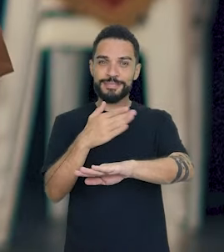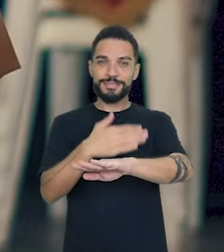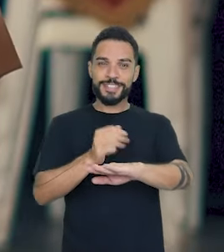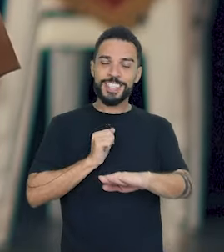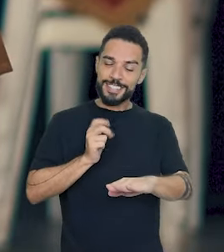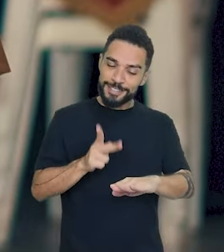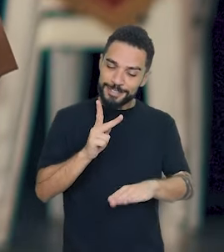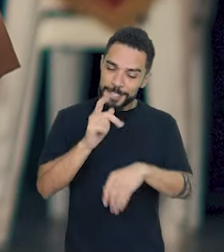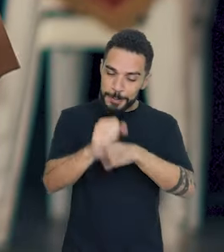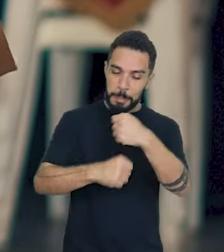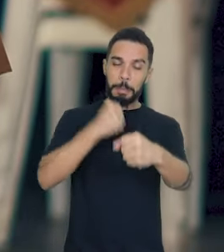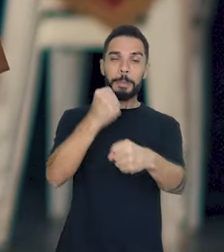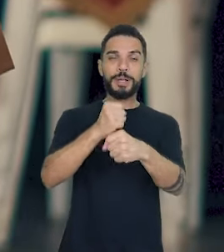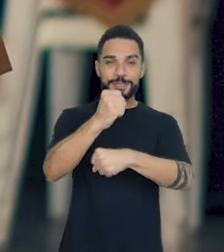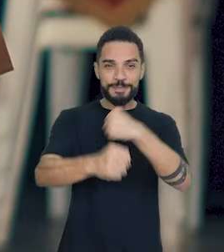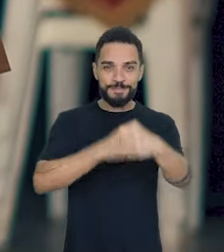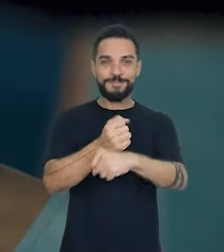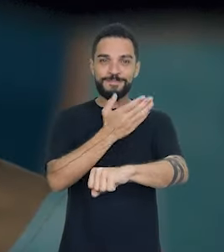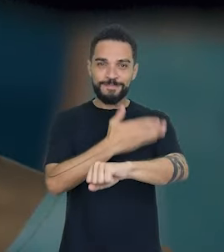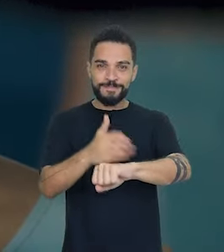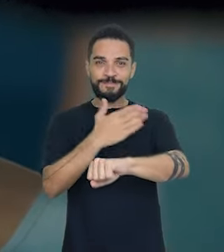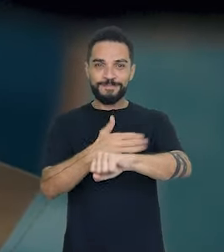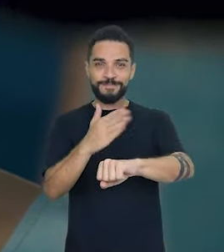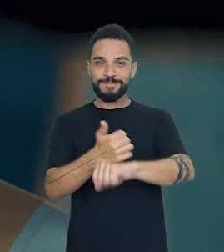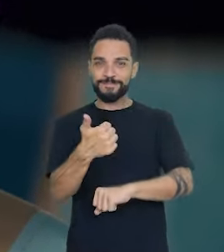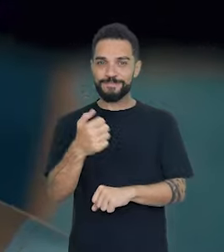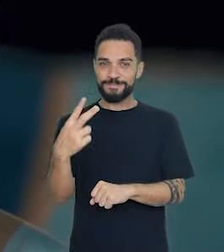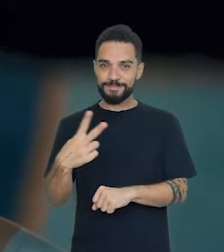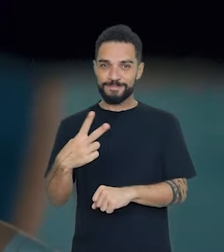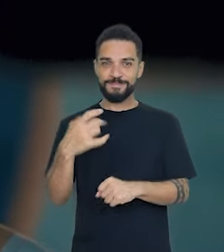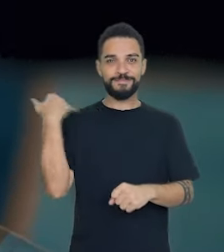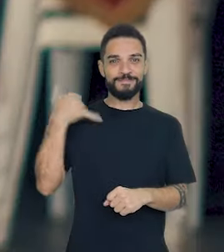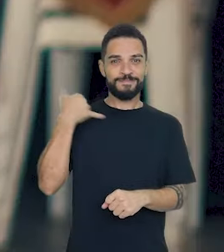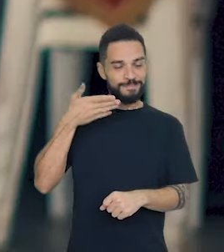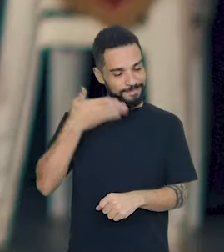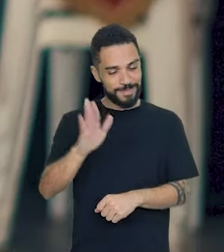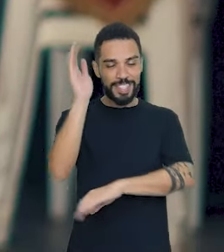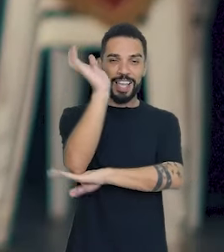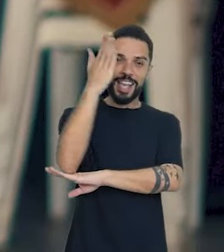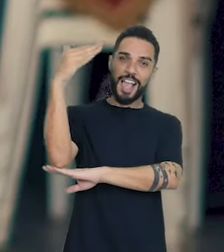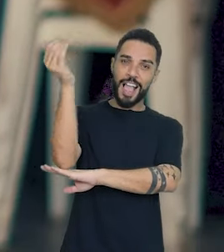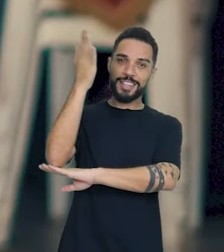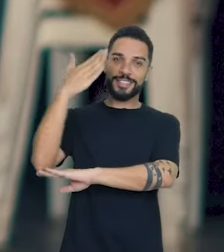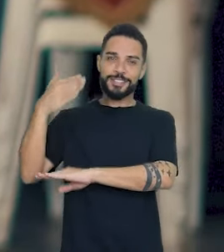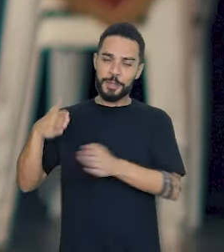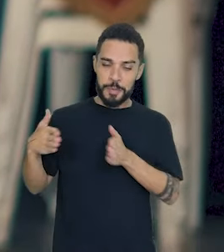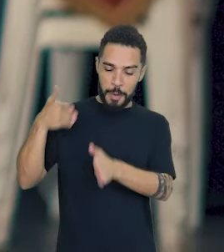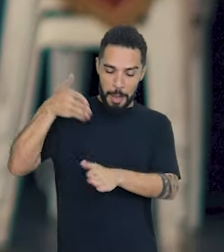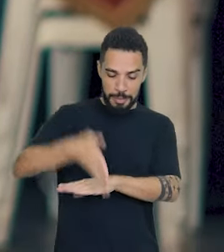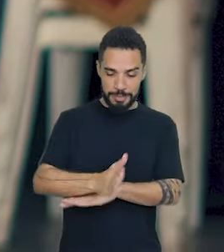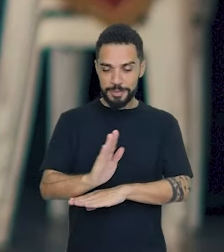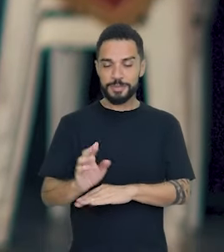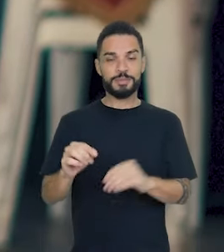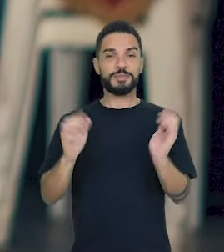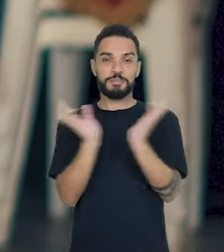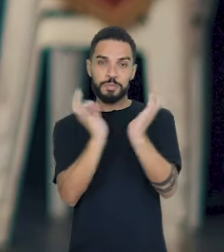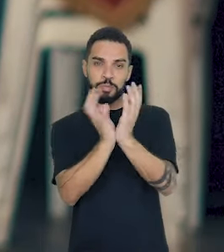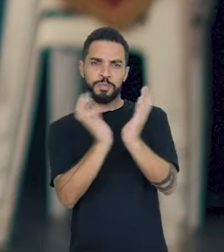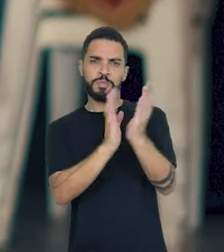sério, levando a sério, levando a sério. E ela, com 12 anos, já era uma porta-bandeira. A Embaixada do Morro ganhou, o